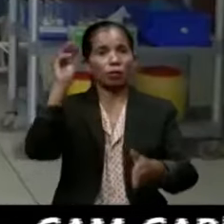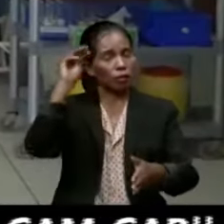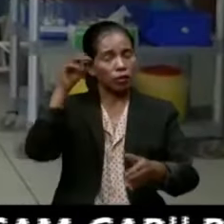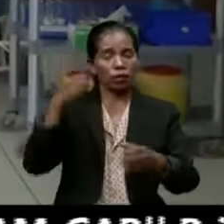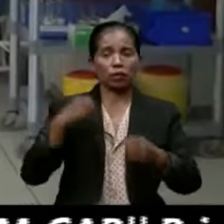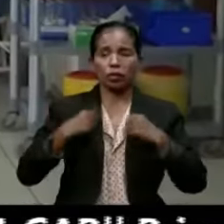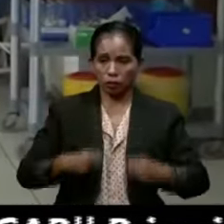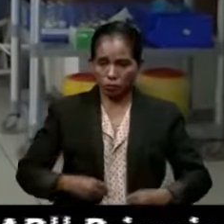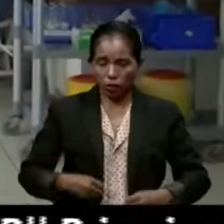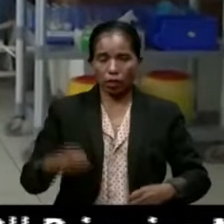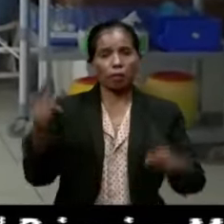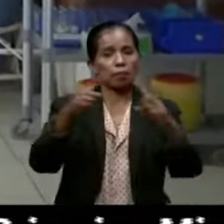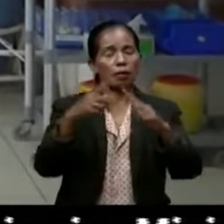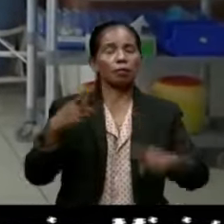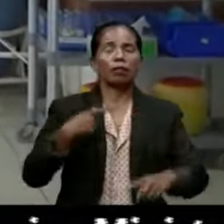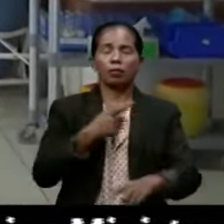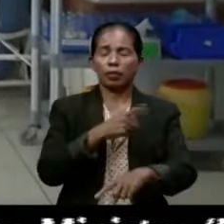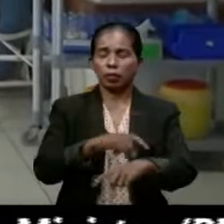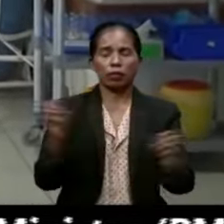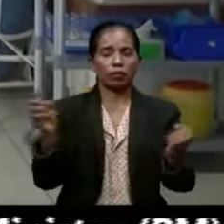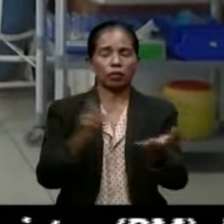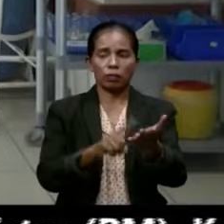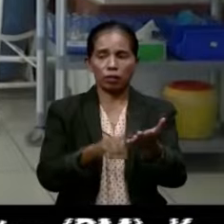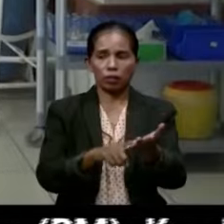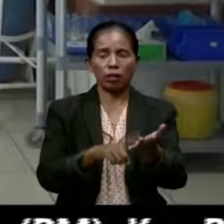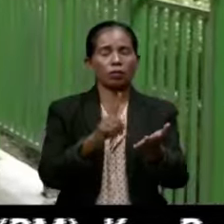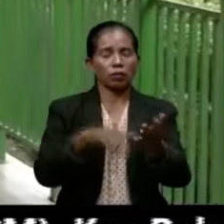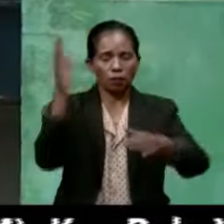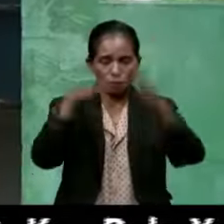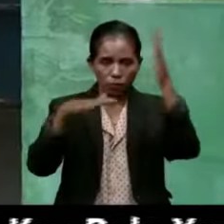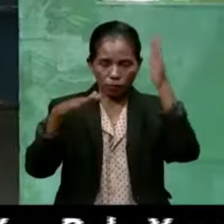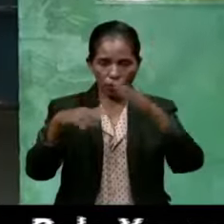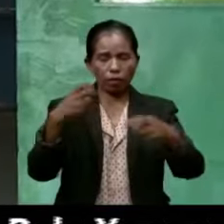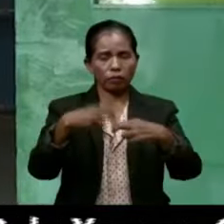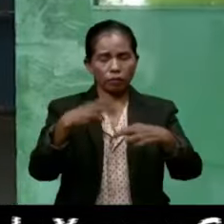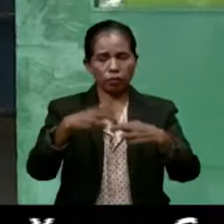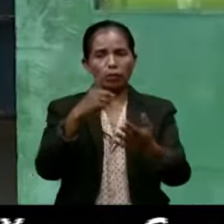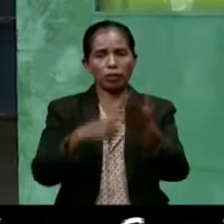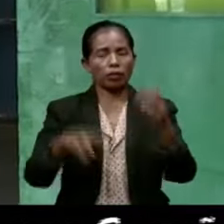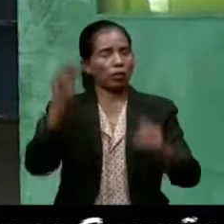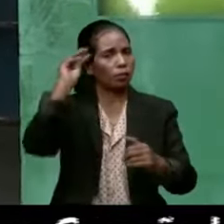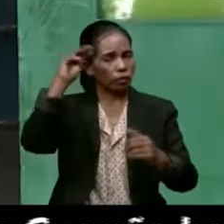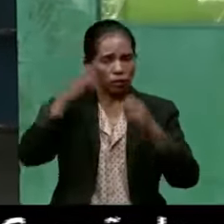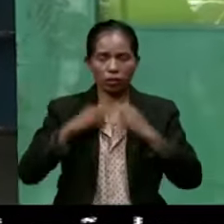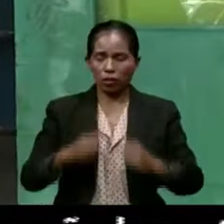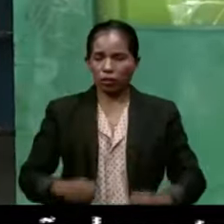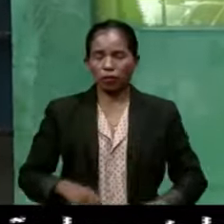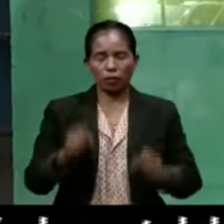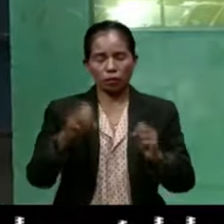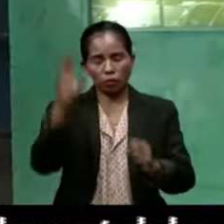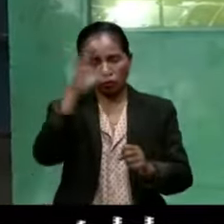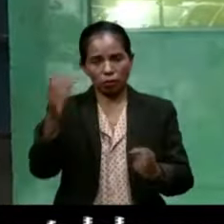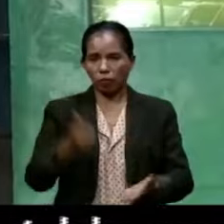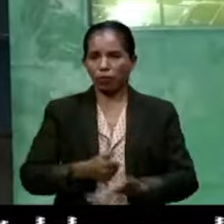para o Parlamento Nacional. La osa tu debate, mas bem tu discute problema no desafio saída mac Ministério Saúde a soro ho de bele buca